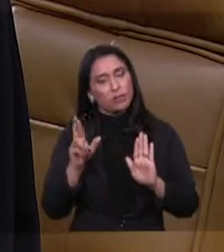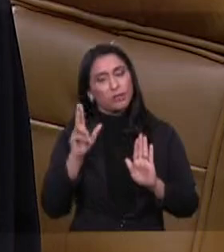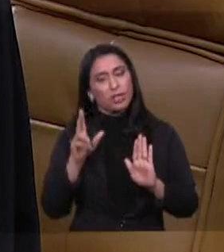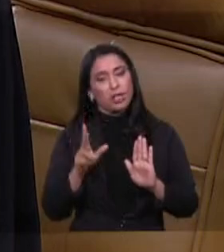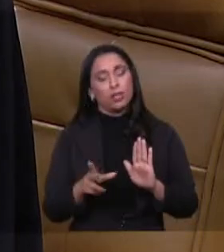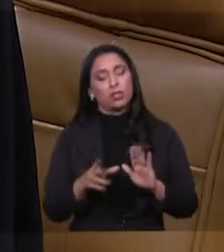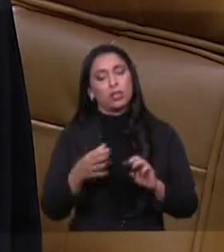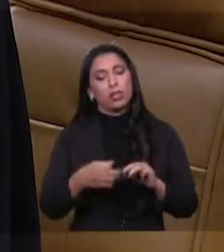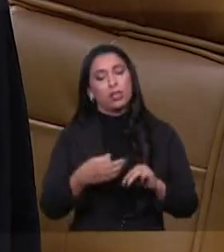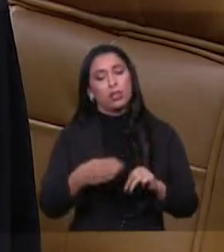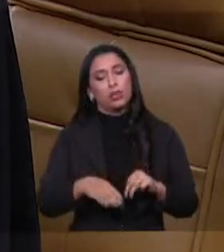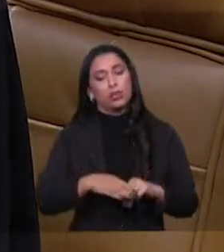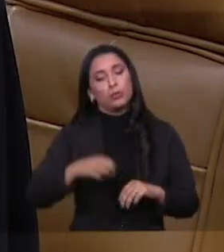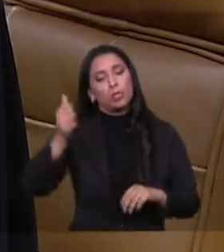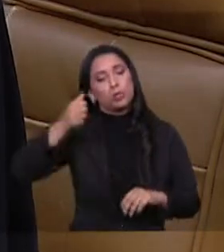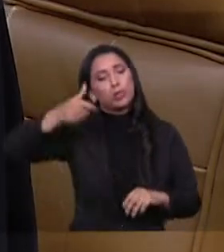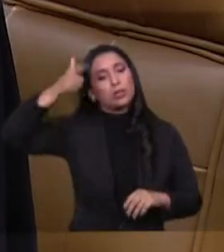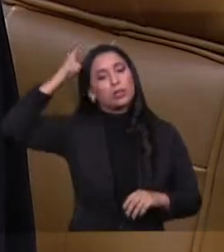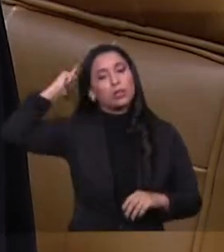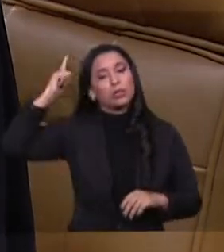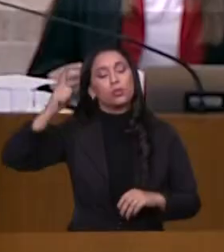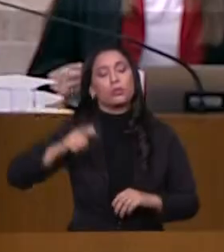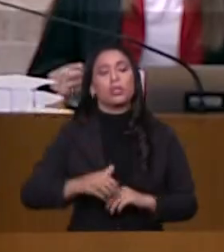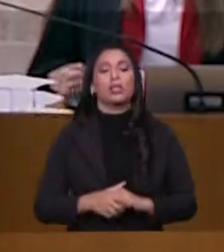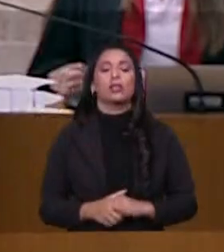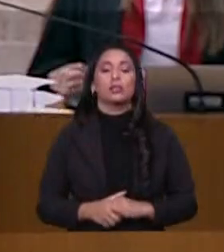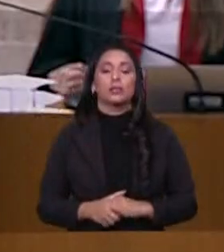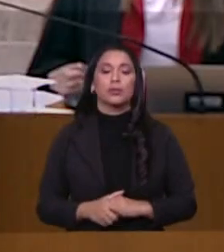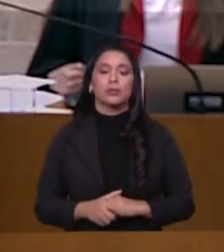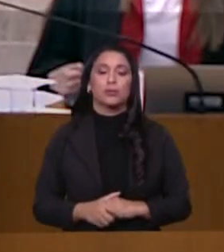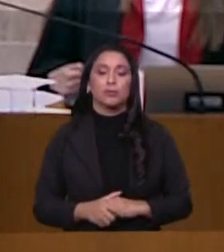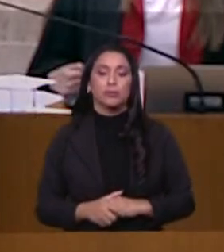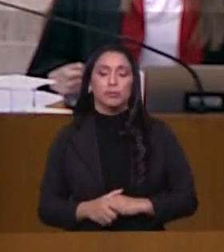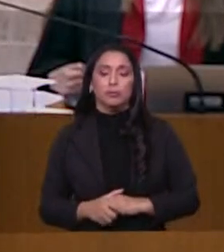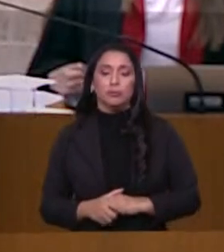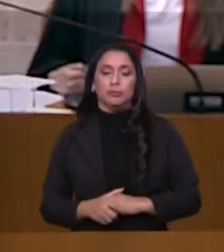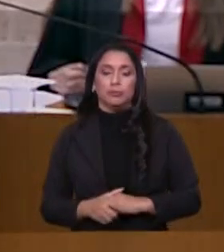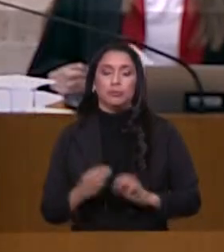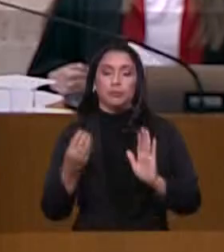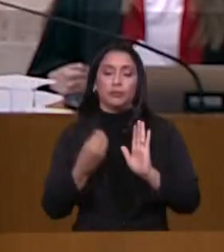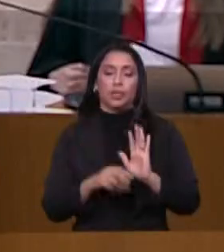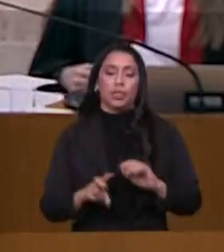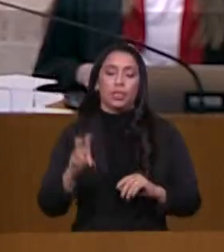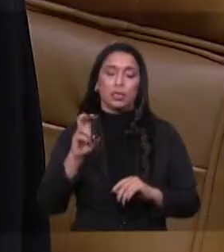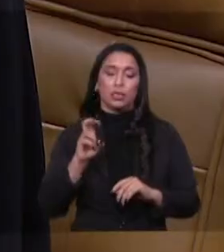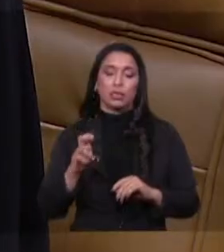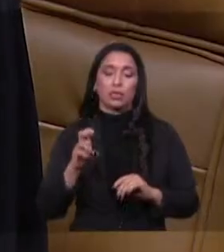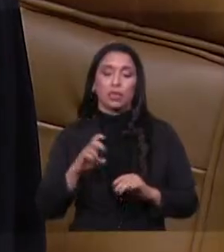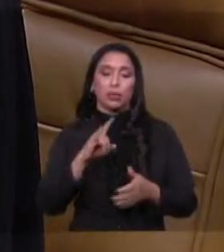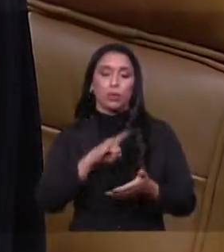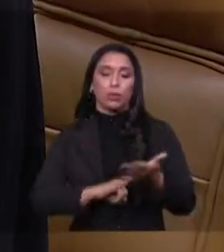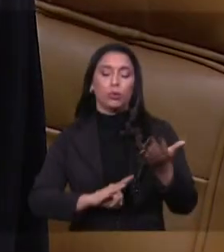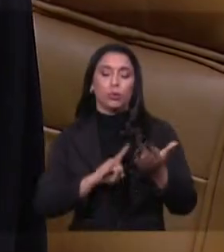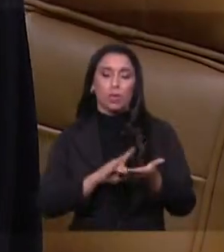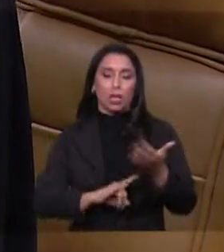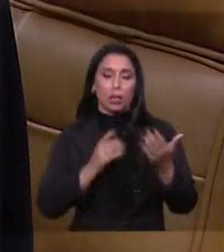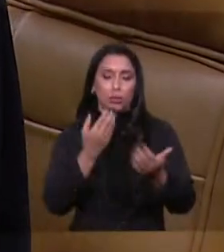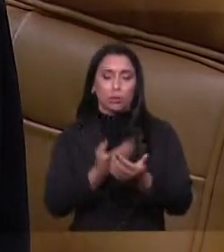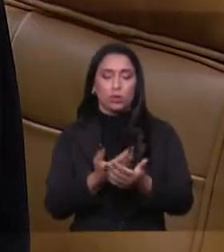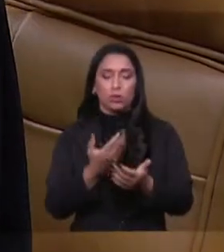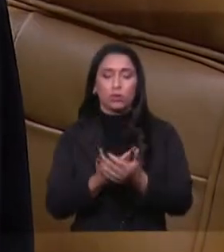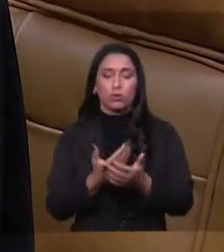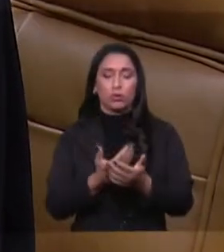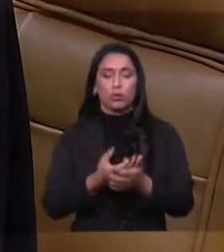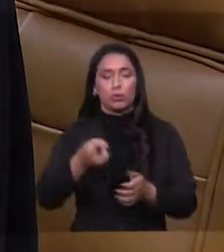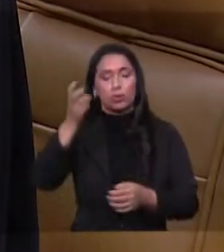do eminente ministro Alexandre de Moraes. Aqui, 9. Isso. Item 5. O laudo antropológico